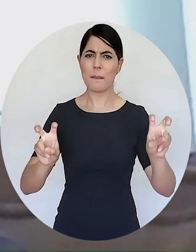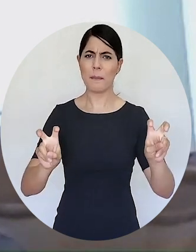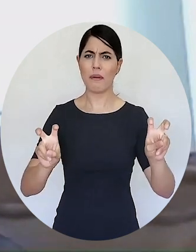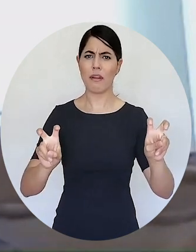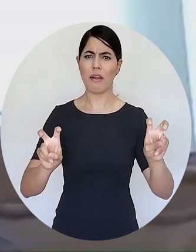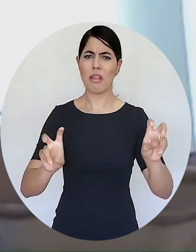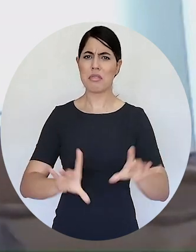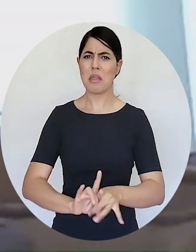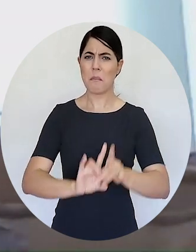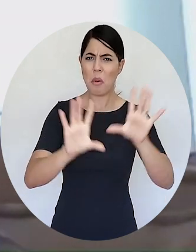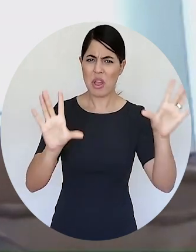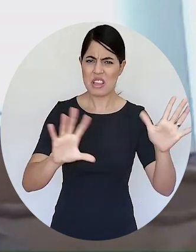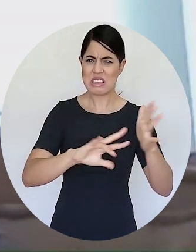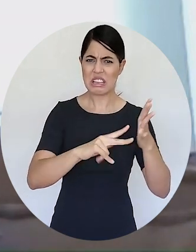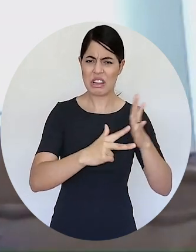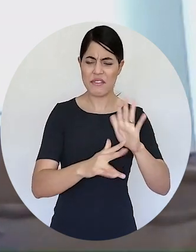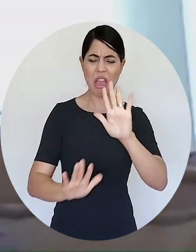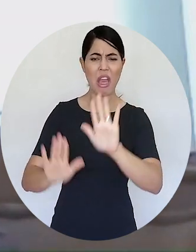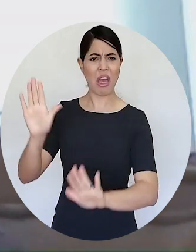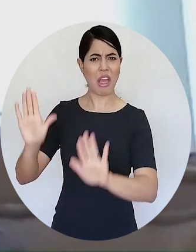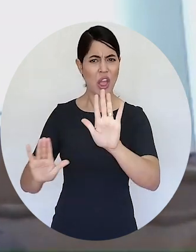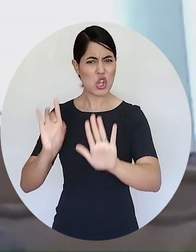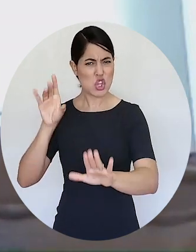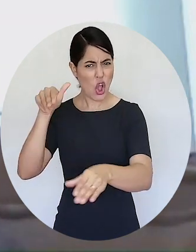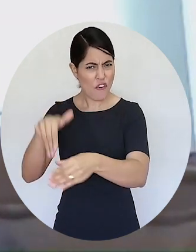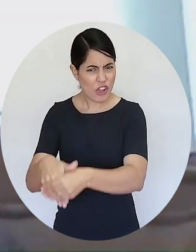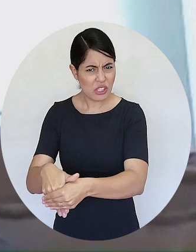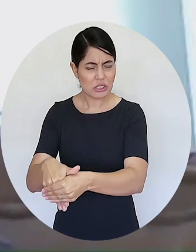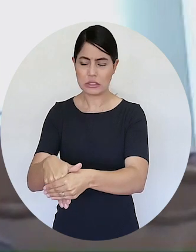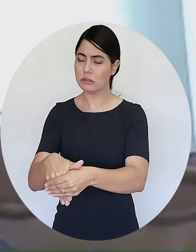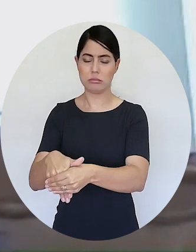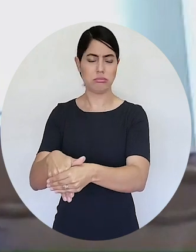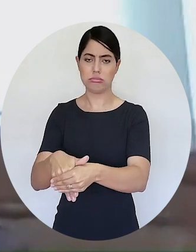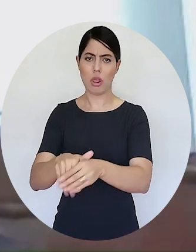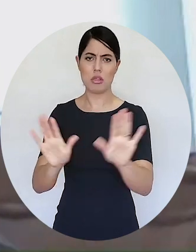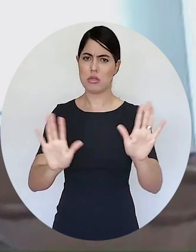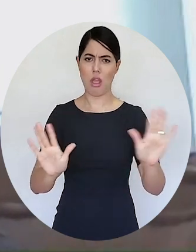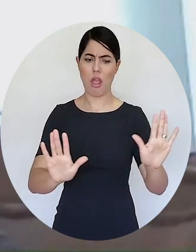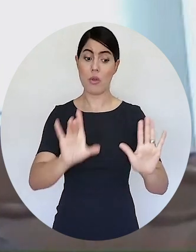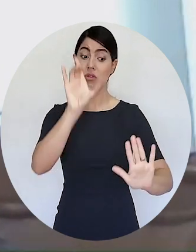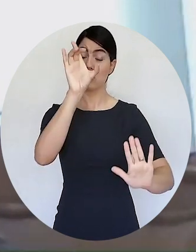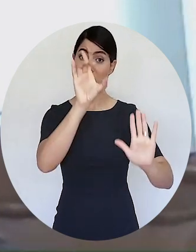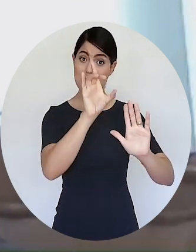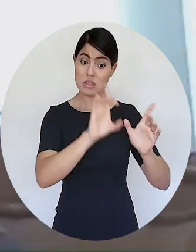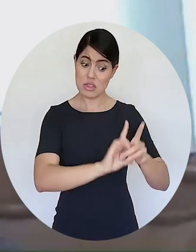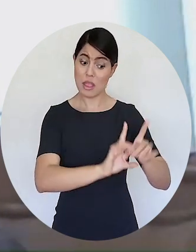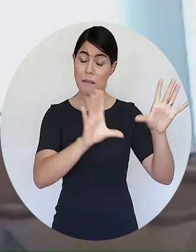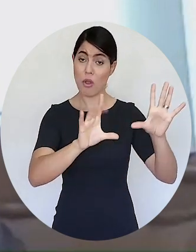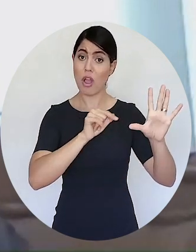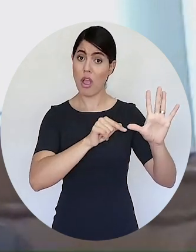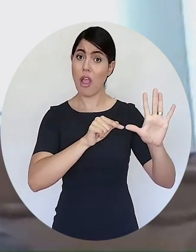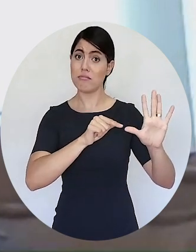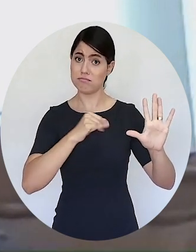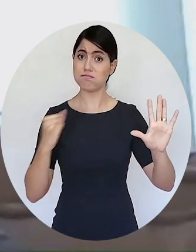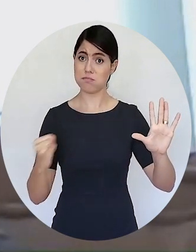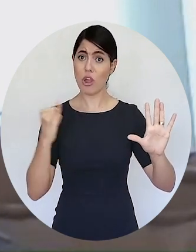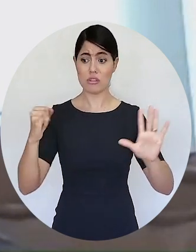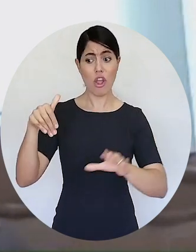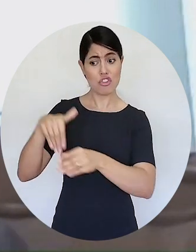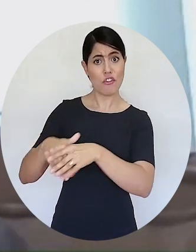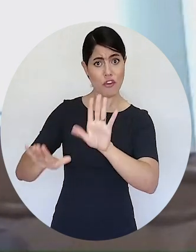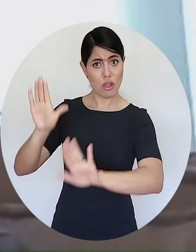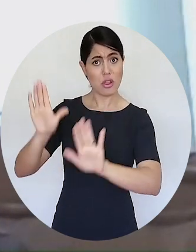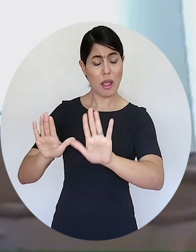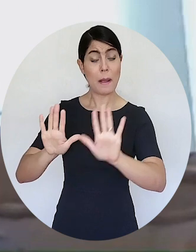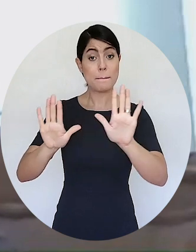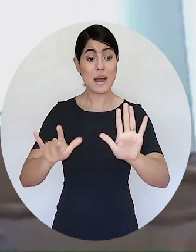é só o processo eleitoral, ela é um conceito muito mais rápido. Lógico que o processo eleitoral ele é fundamental para